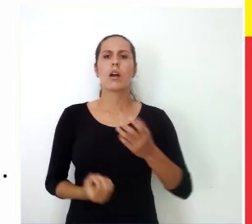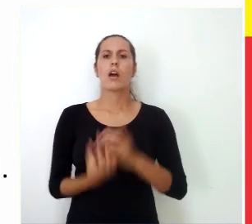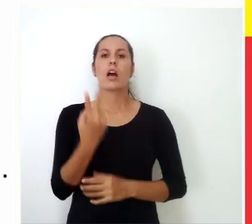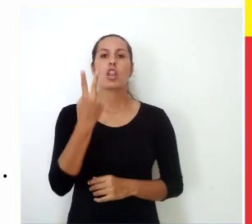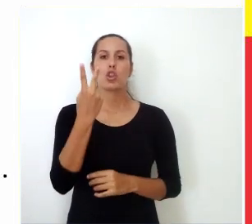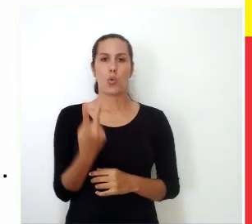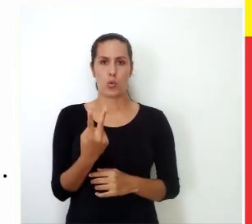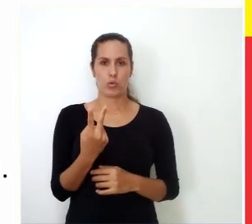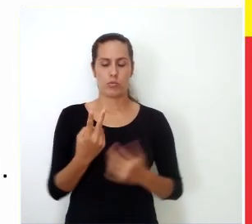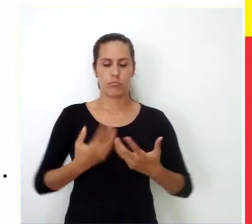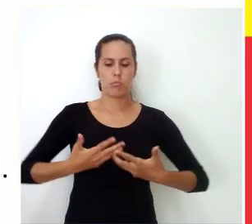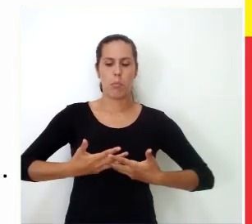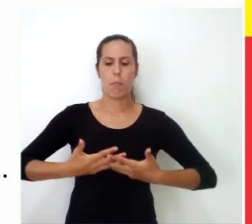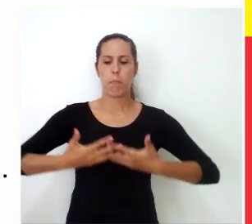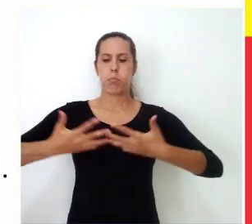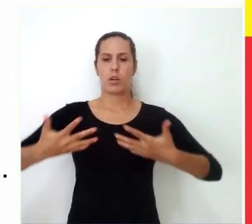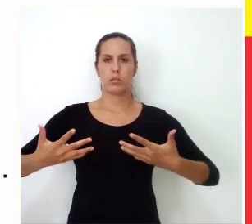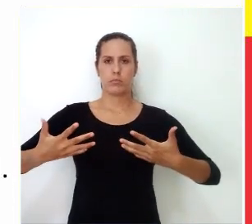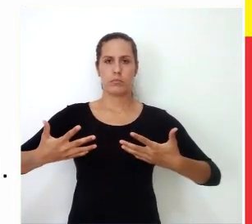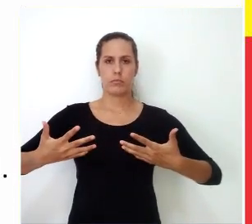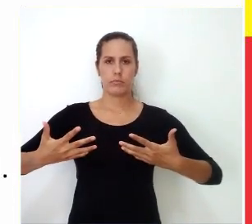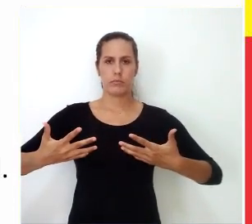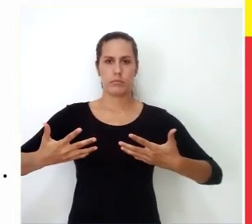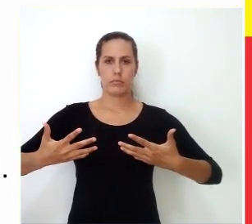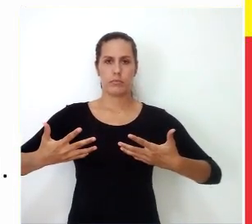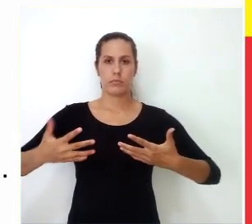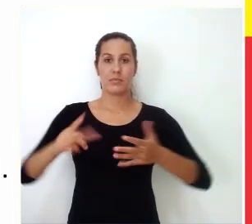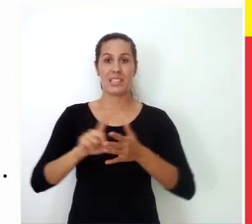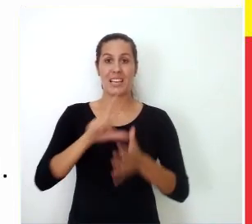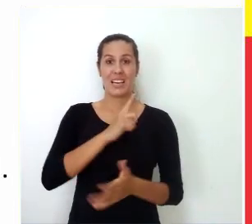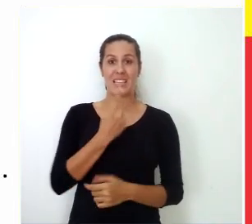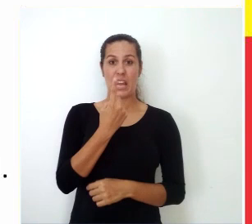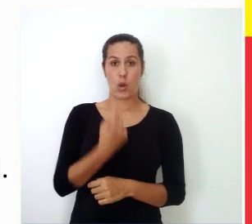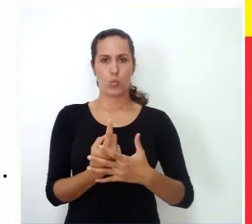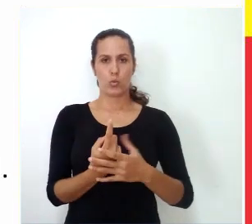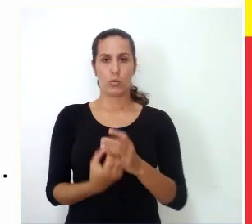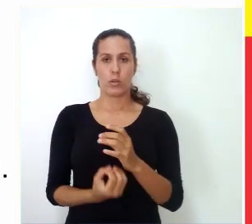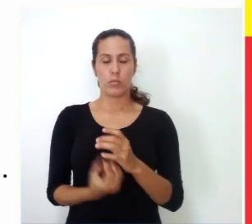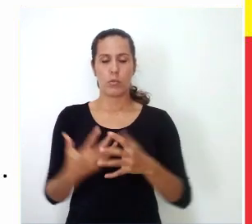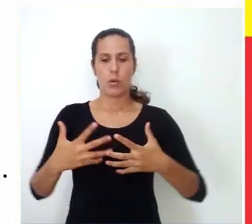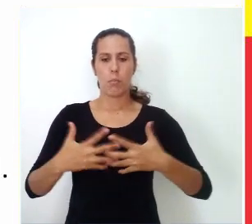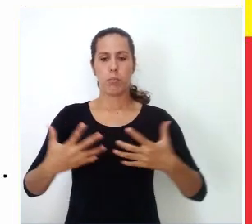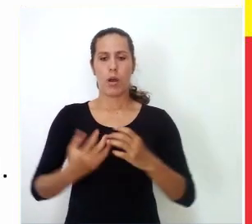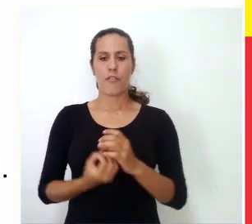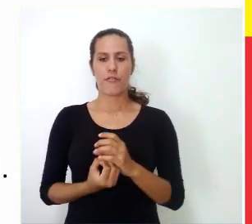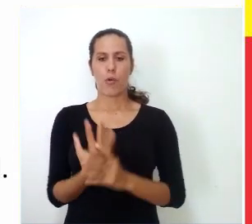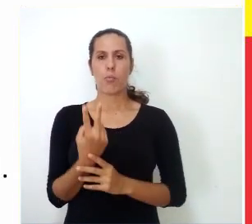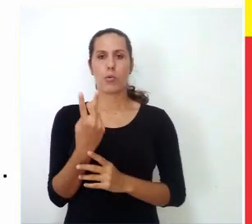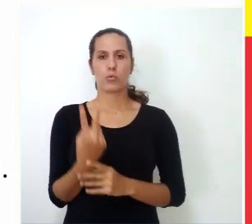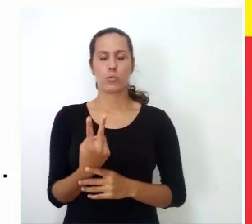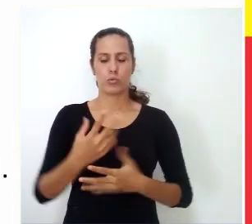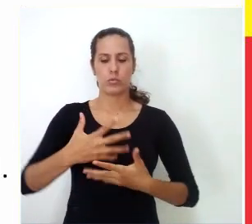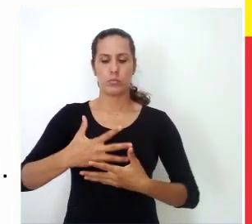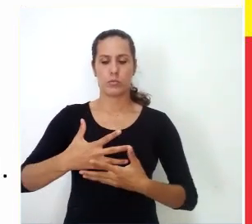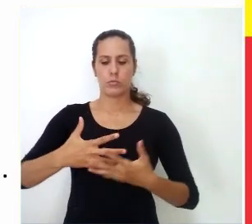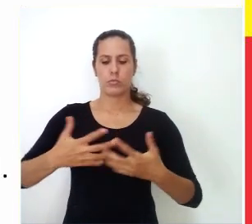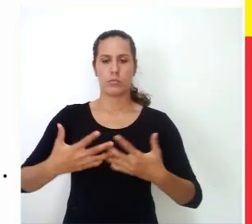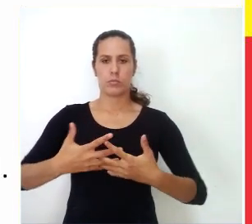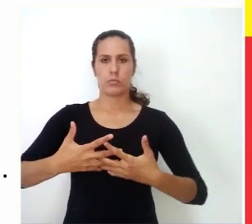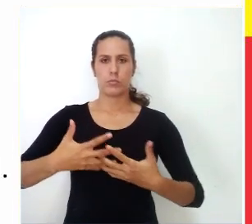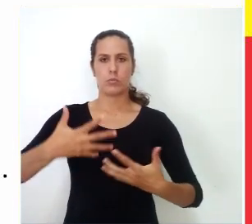um só Pangeia, agora quebrou. Originou dois. A gente vai chamar o